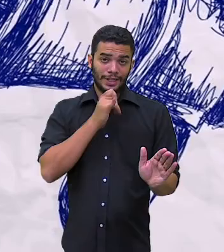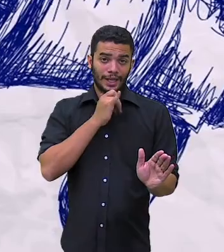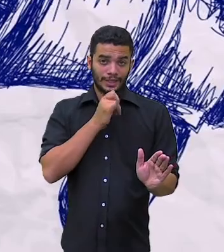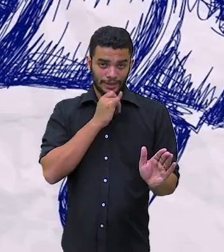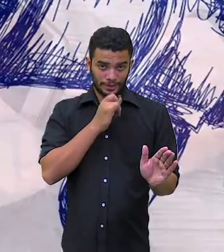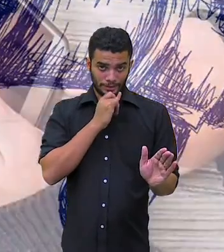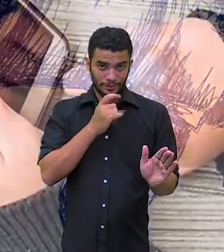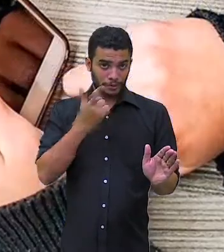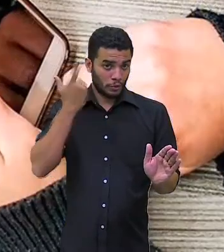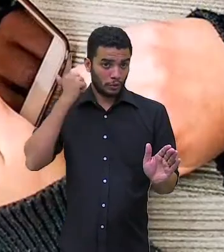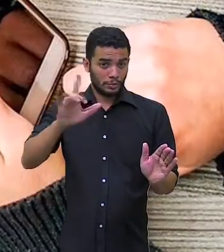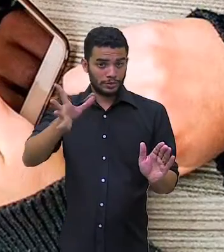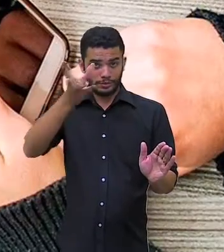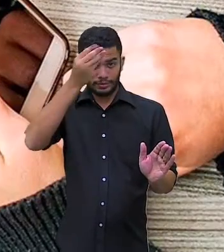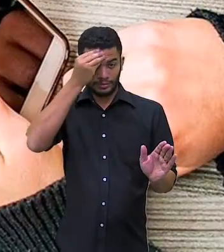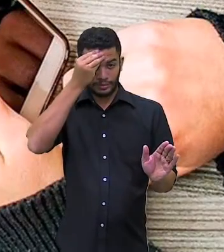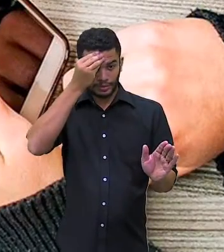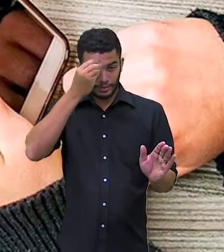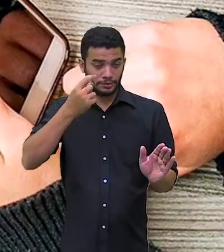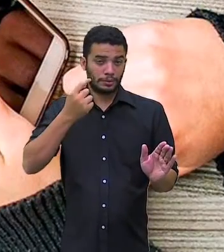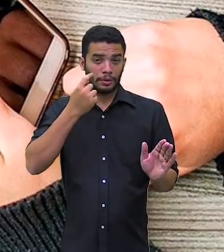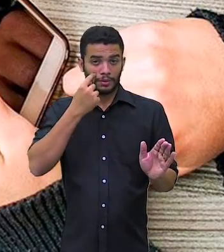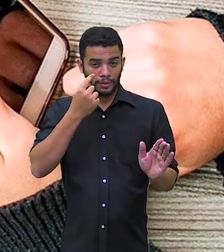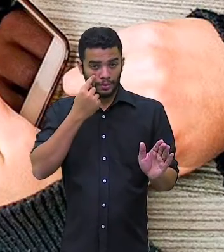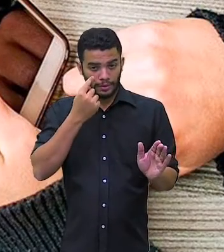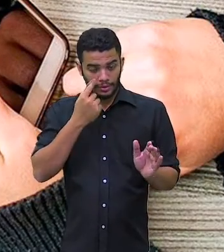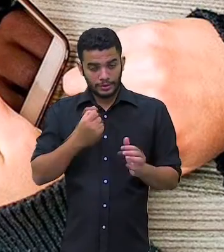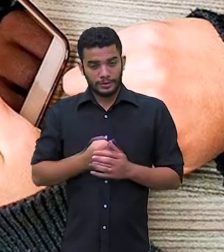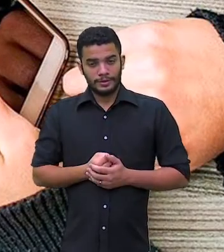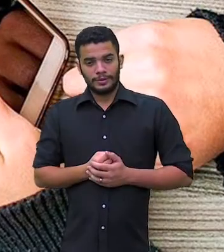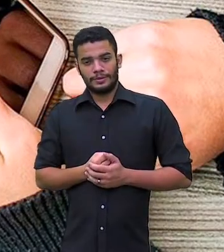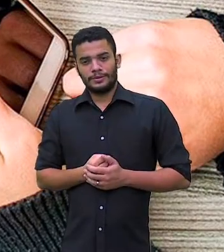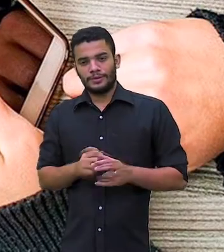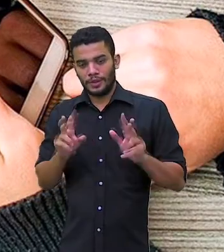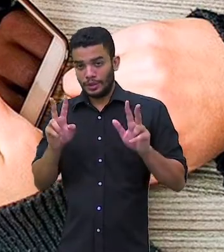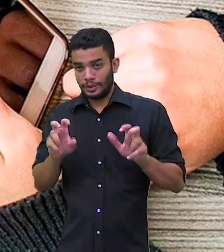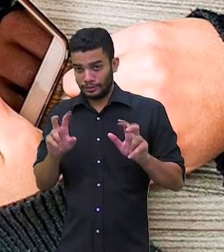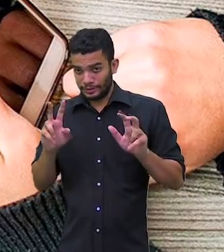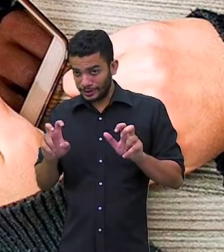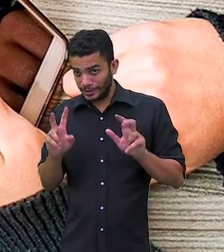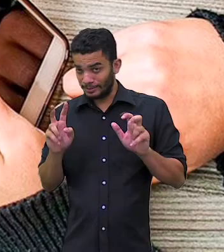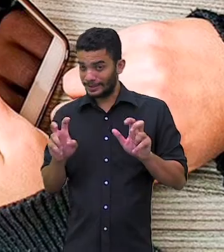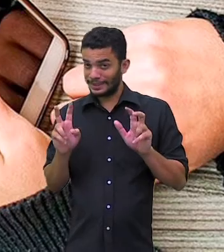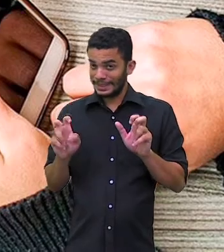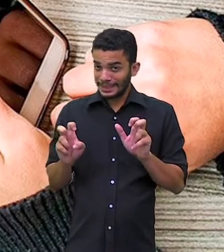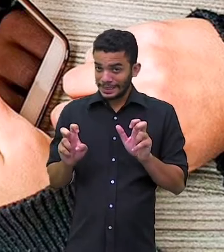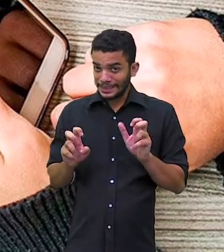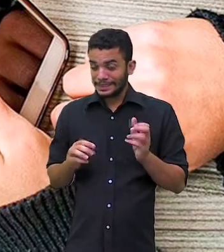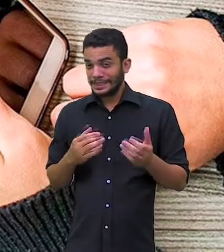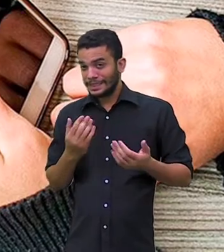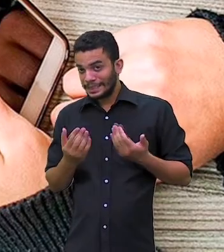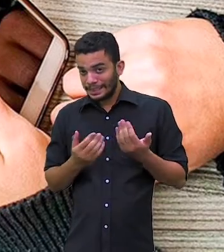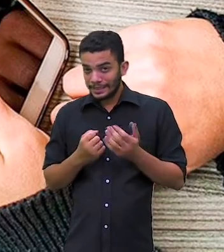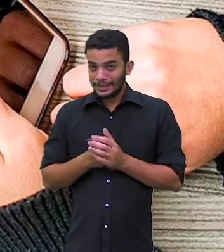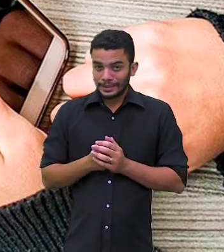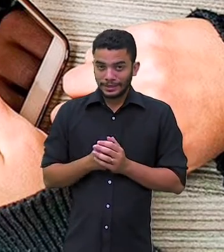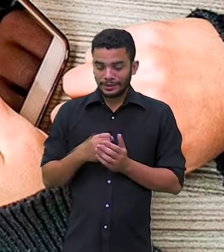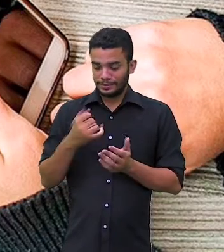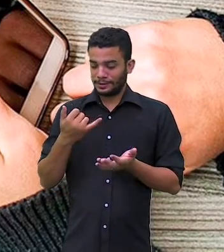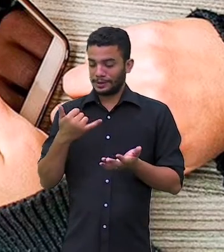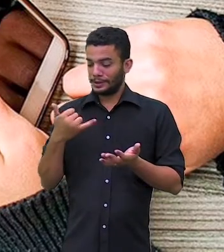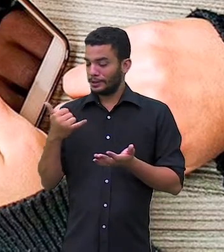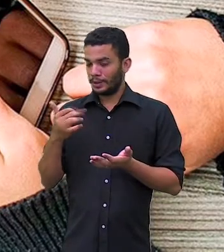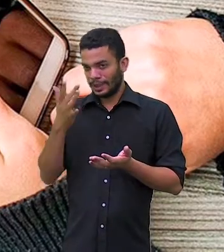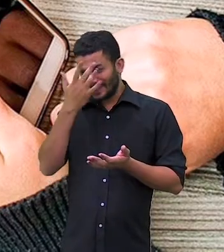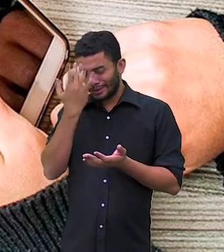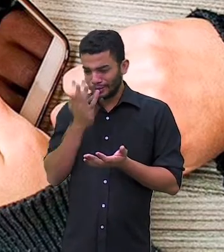opinião. Sim, trouxemos um assunto bem polêmico. Uso do celular. Como que tá